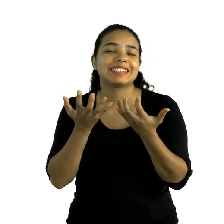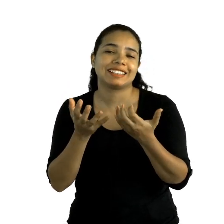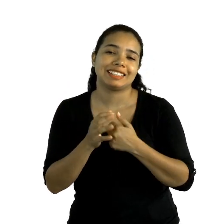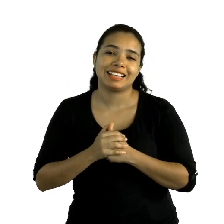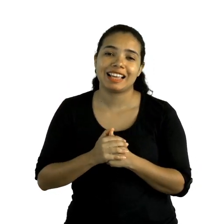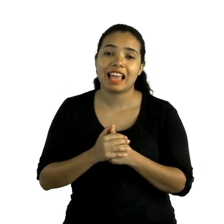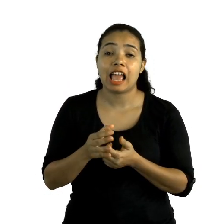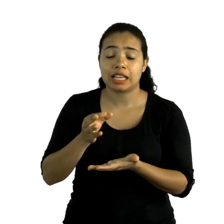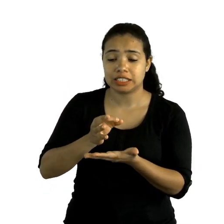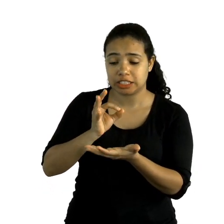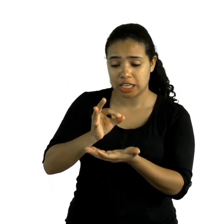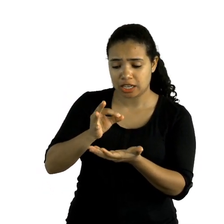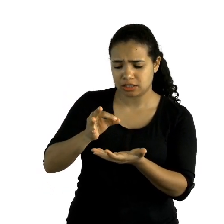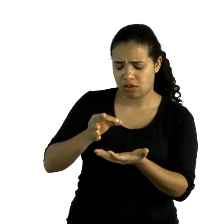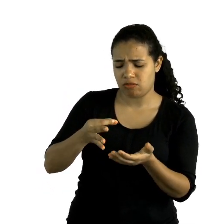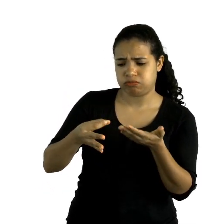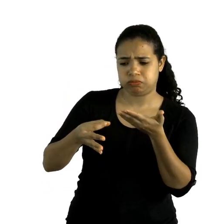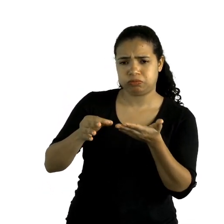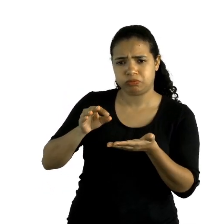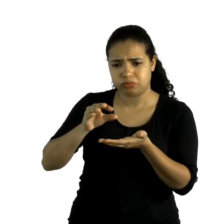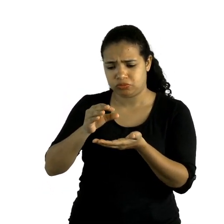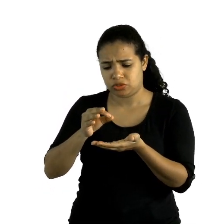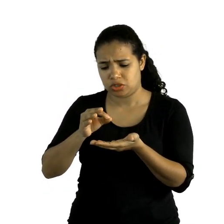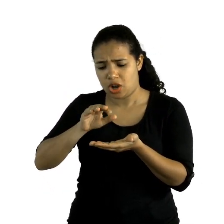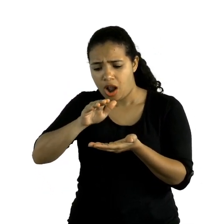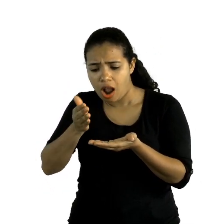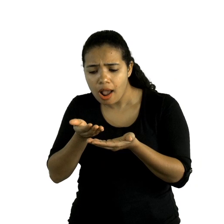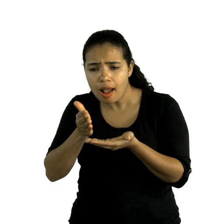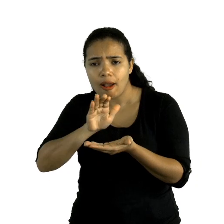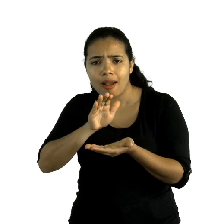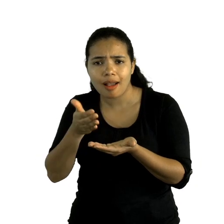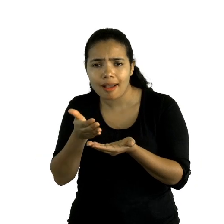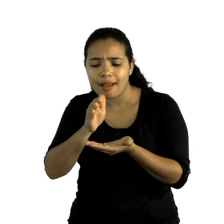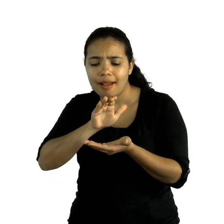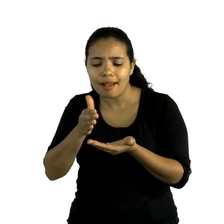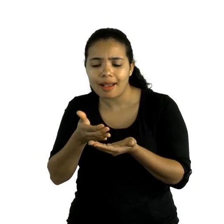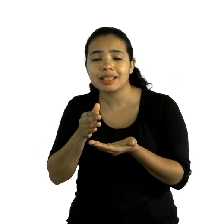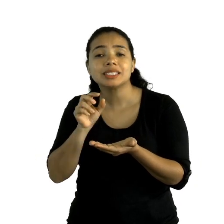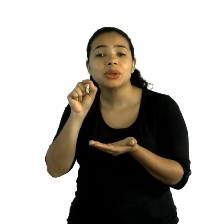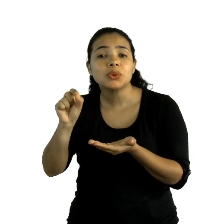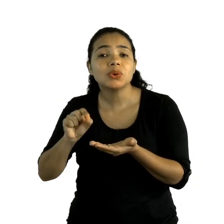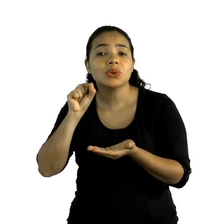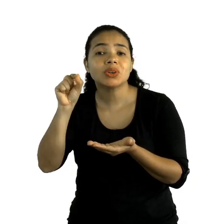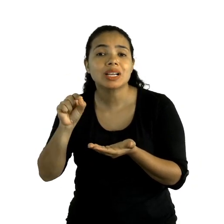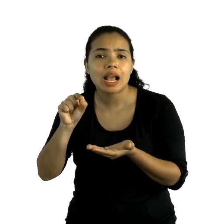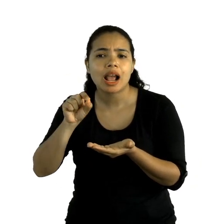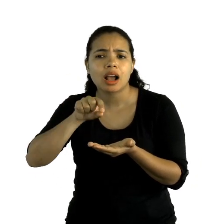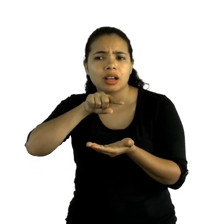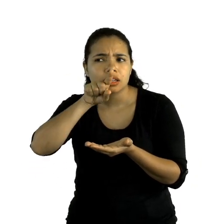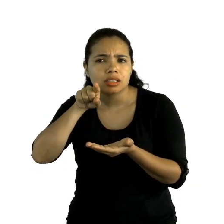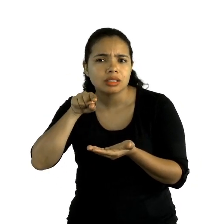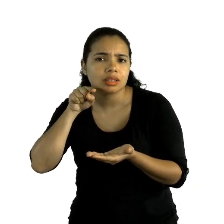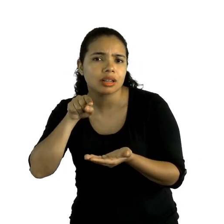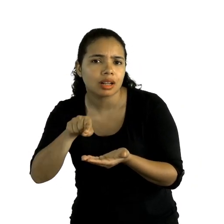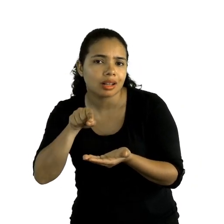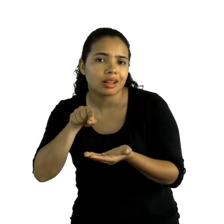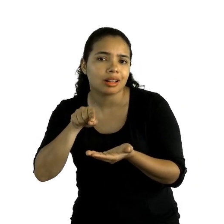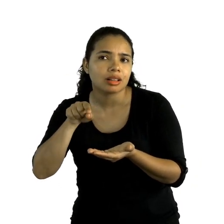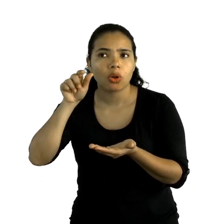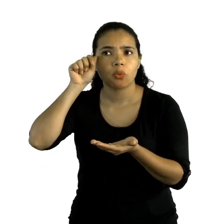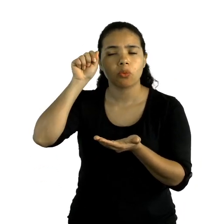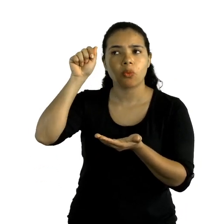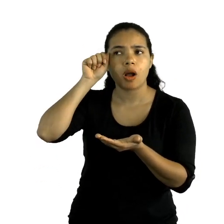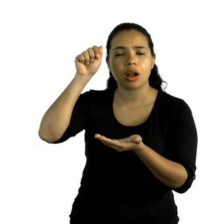a asa da xícara? Será o que ela está representando? Com esse ponto de interrogação, será o que o